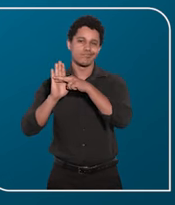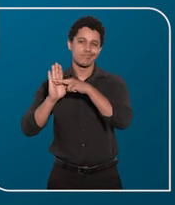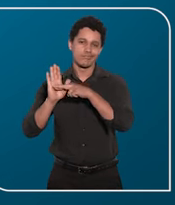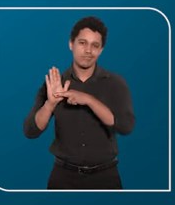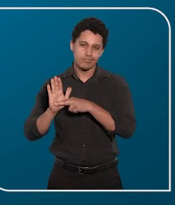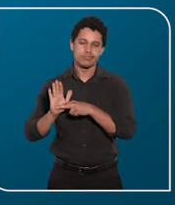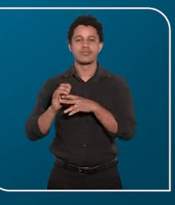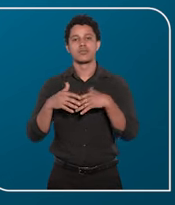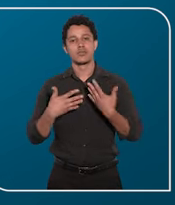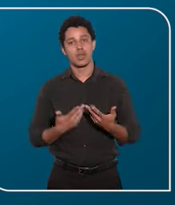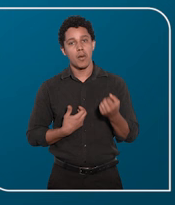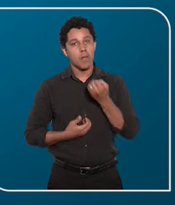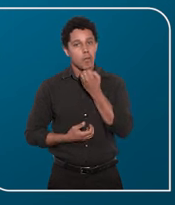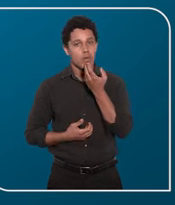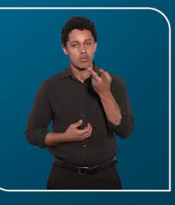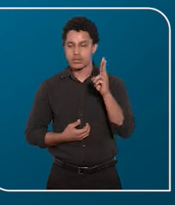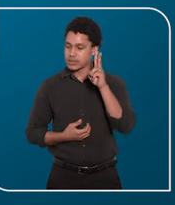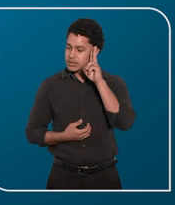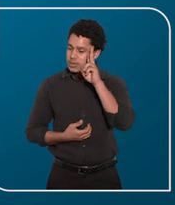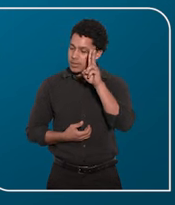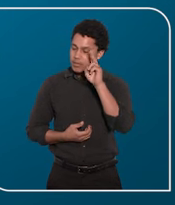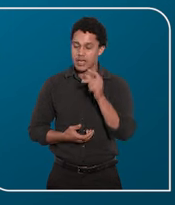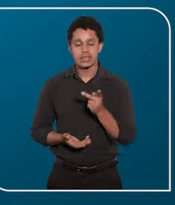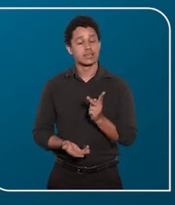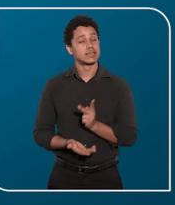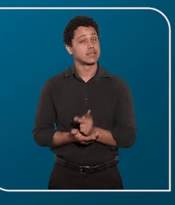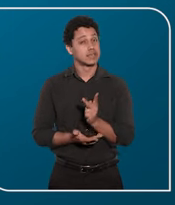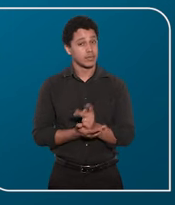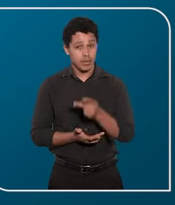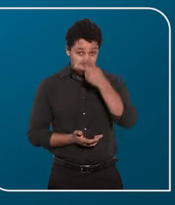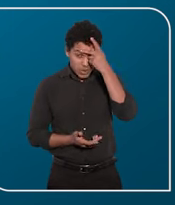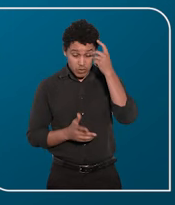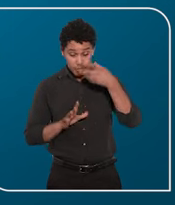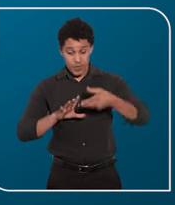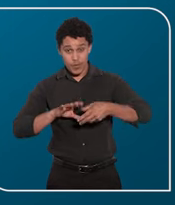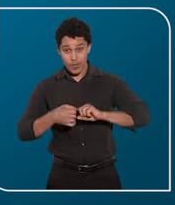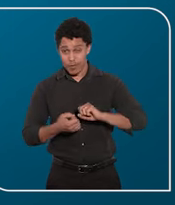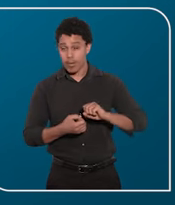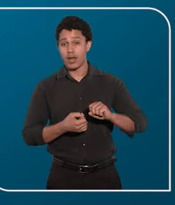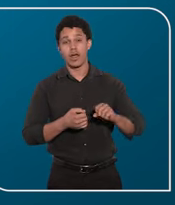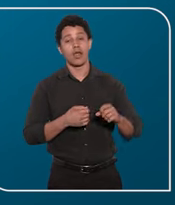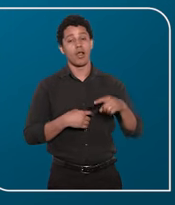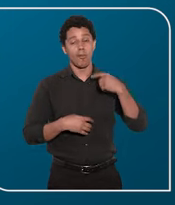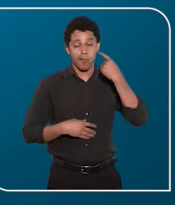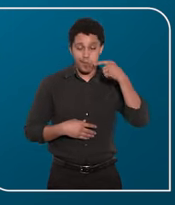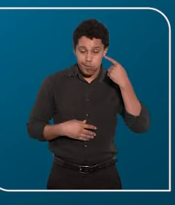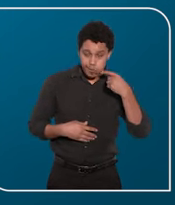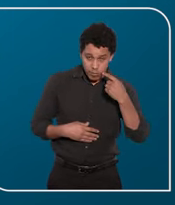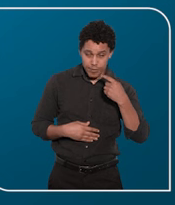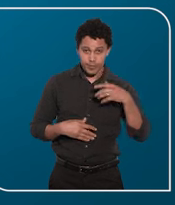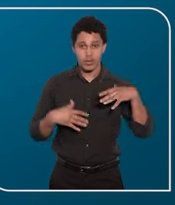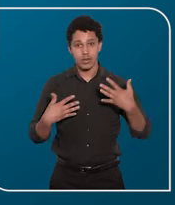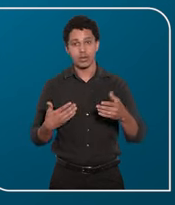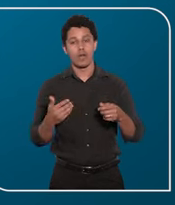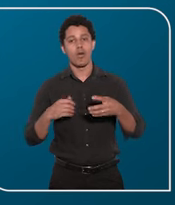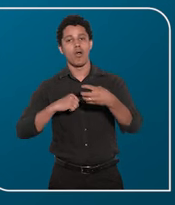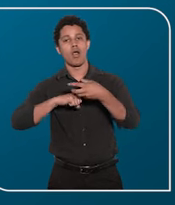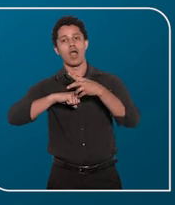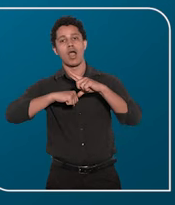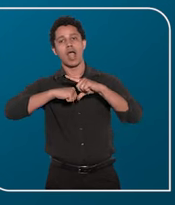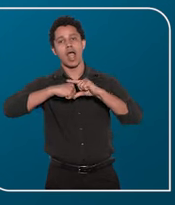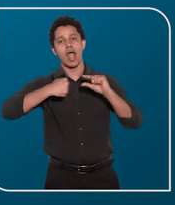bom lembrar para os nossos graduandos e já quase graduados, que o artigo 8º do